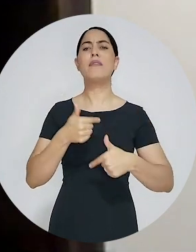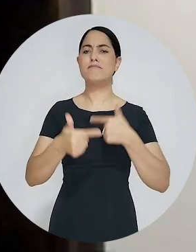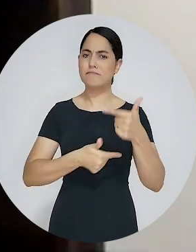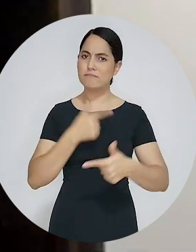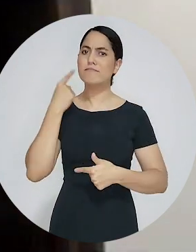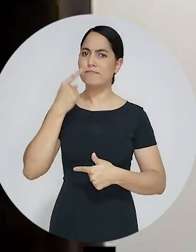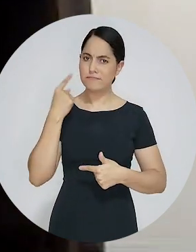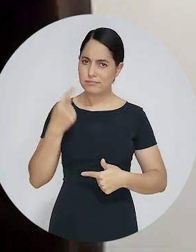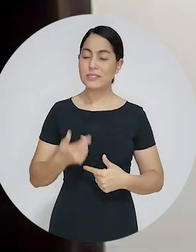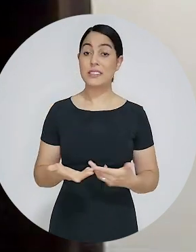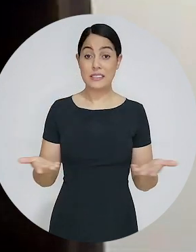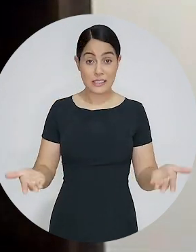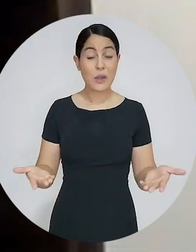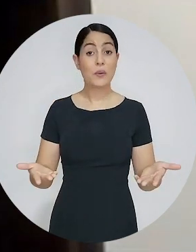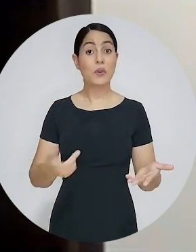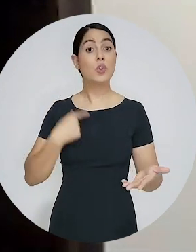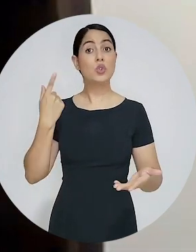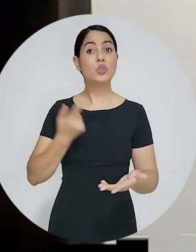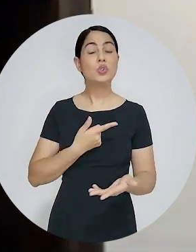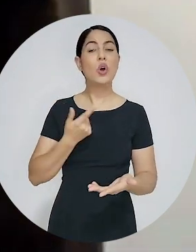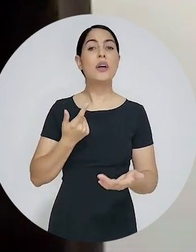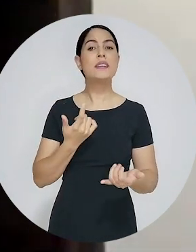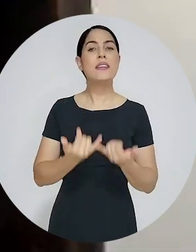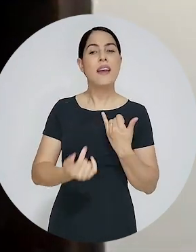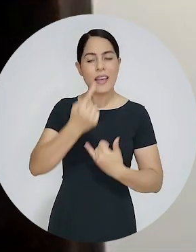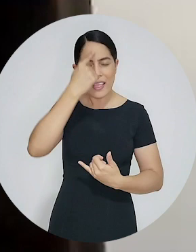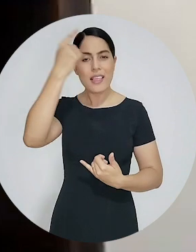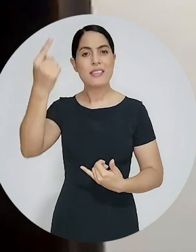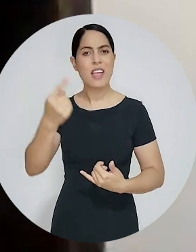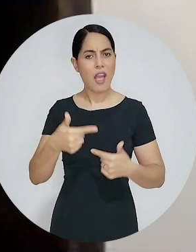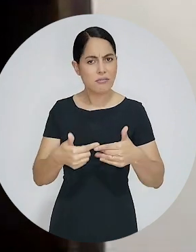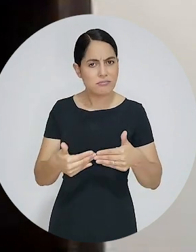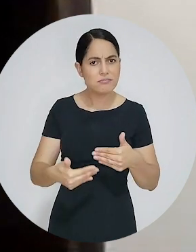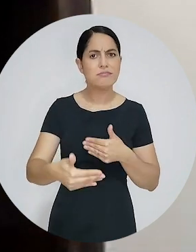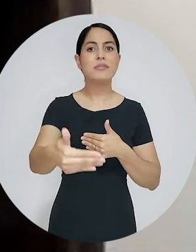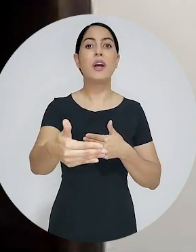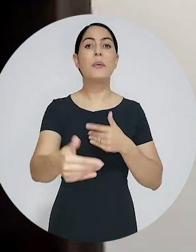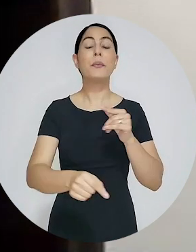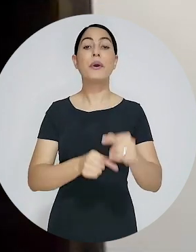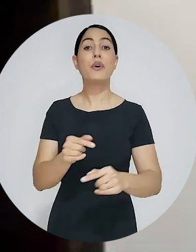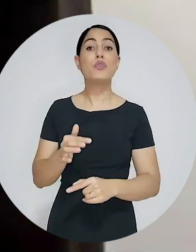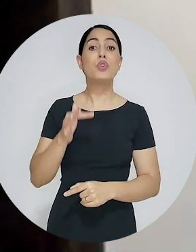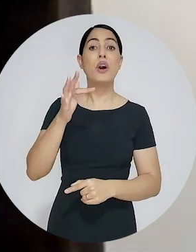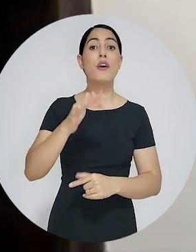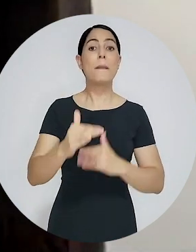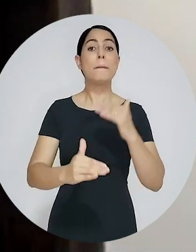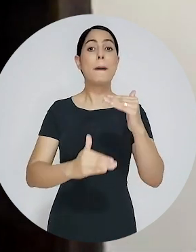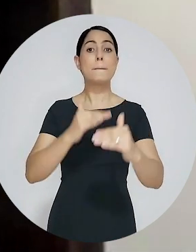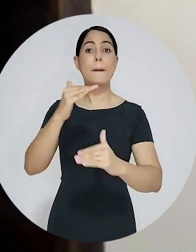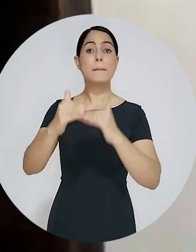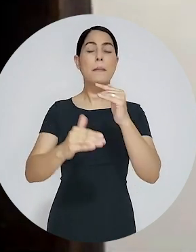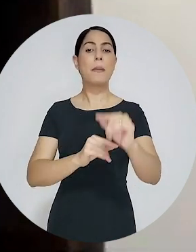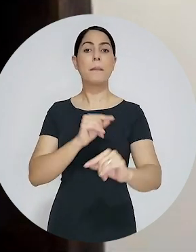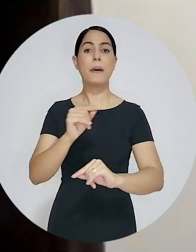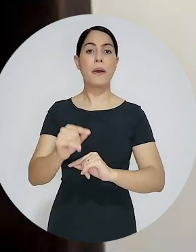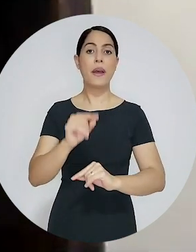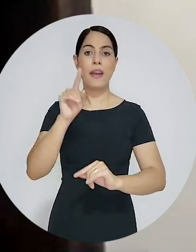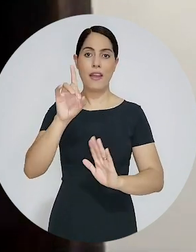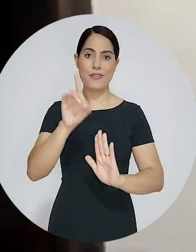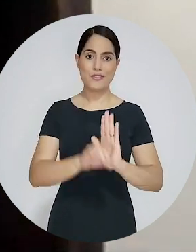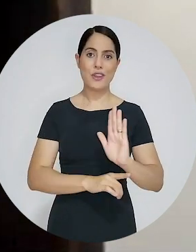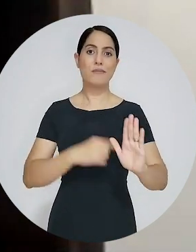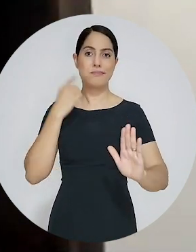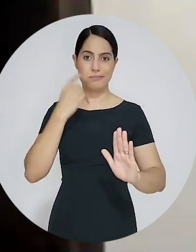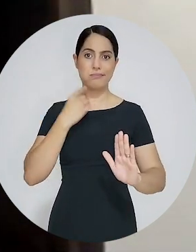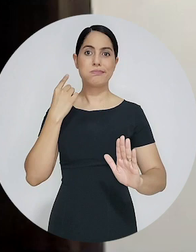por exercer a advocacia. E ali plantamos uma sementinha, uma ideia, para ver nascer a